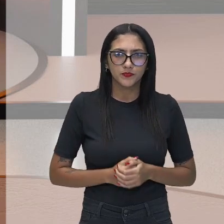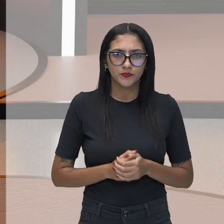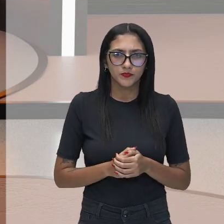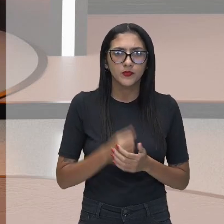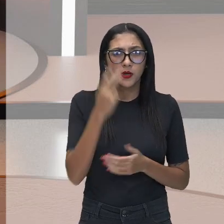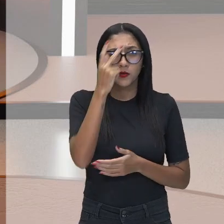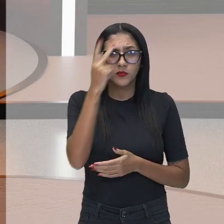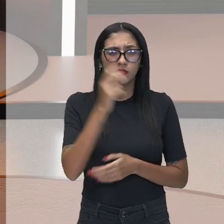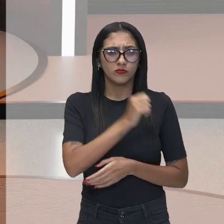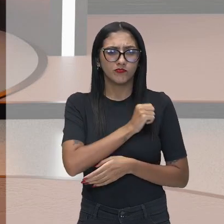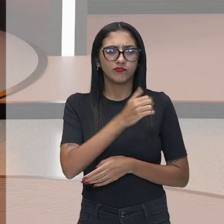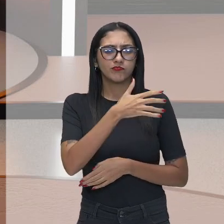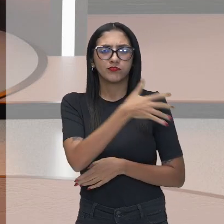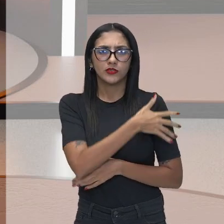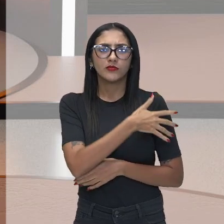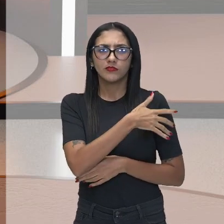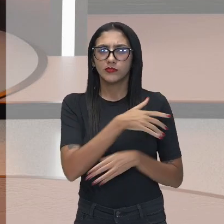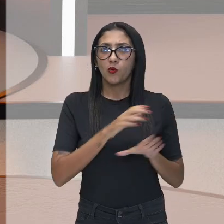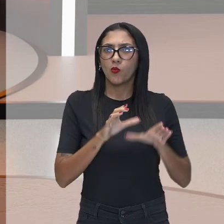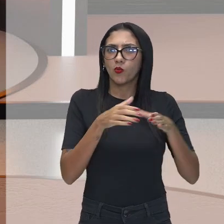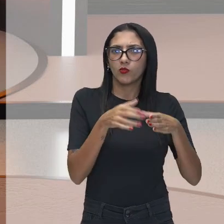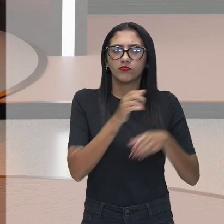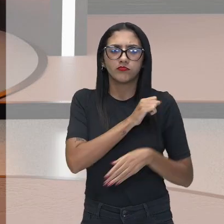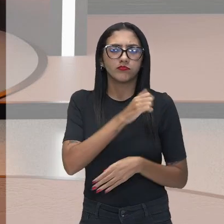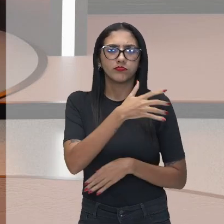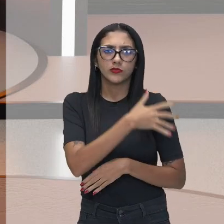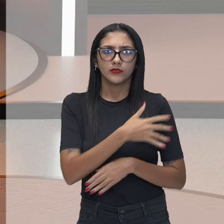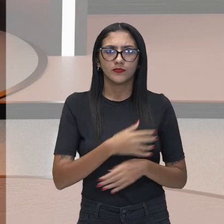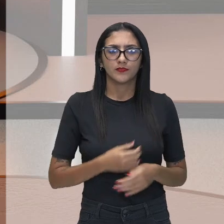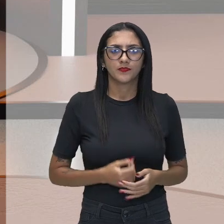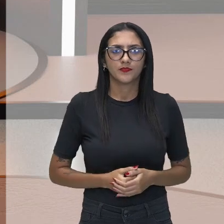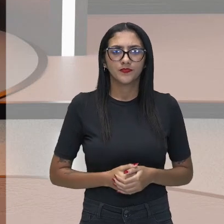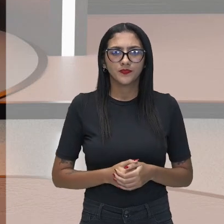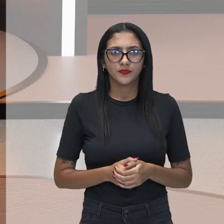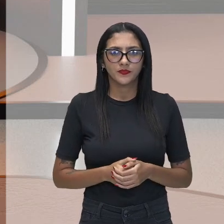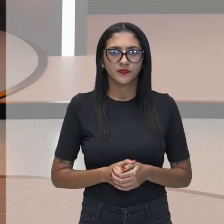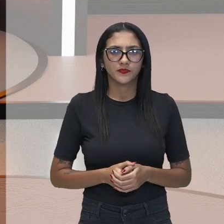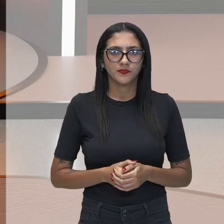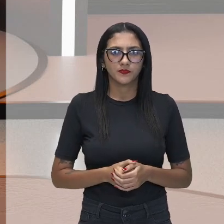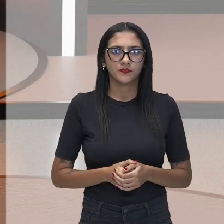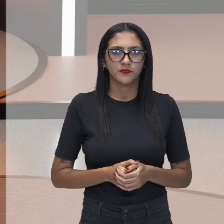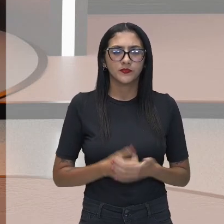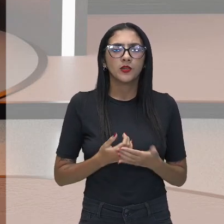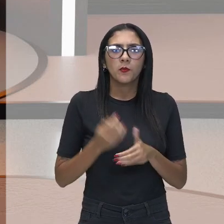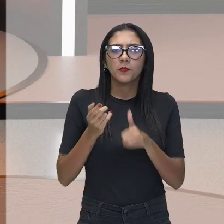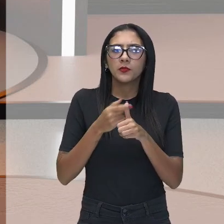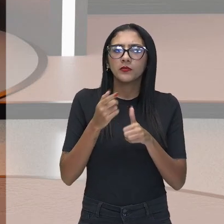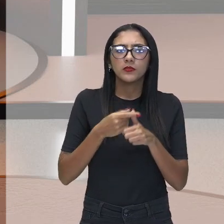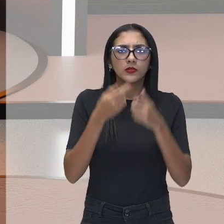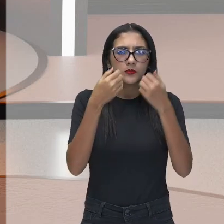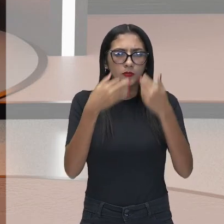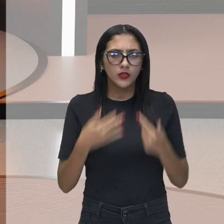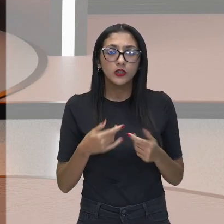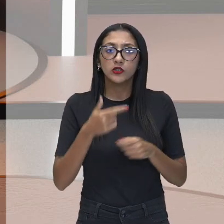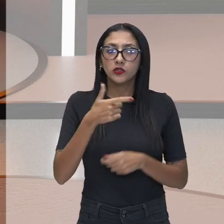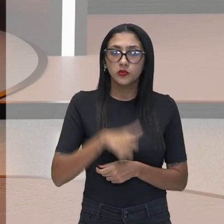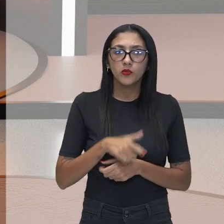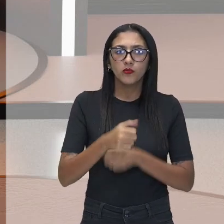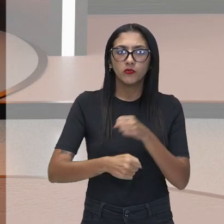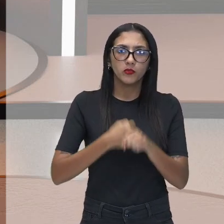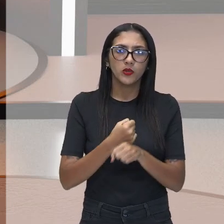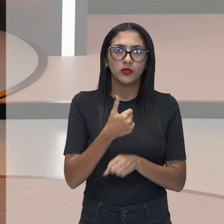Soldados. Por que os soldados estavam insatisfeitos? Vamos conversar sobre isso. Primeiro voltando à questão de 1888, do processo